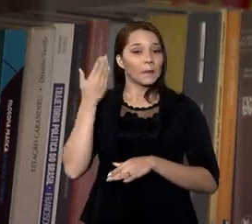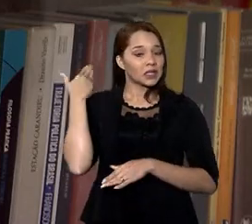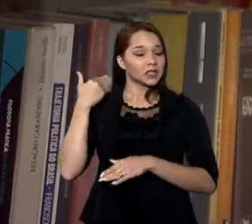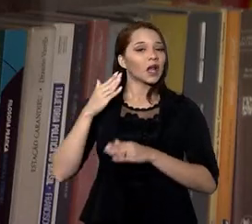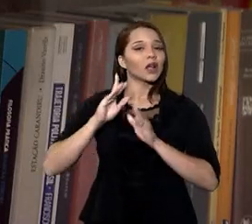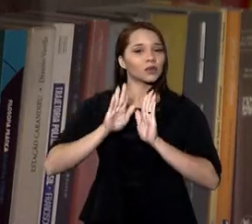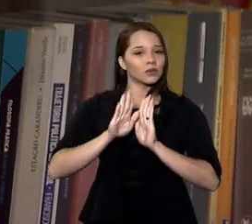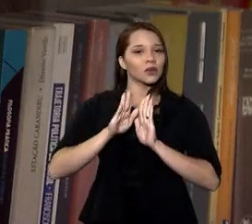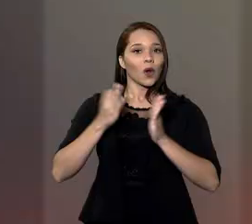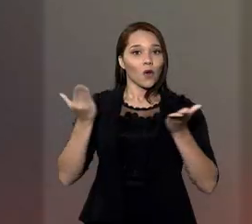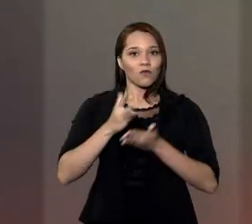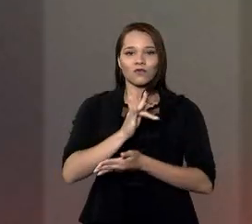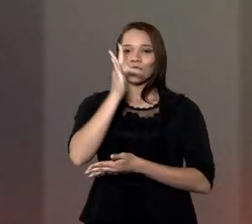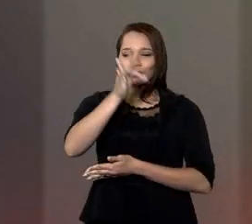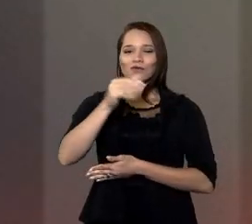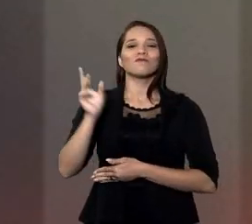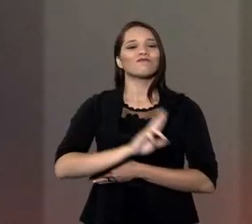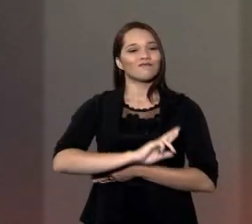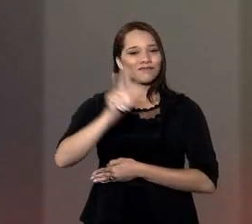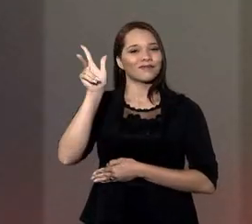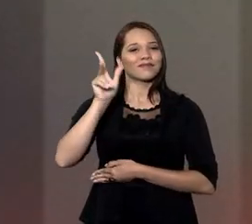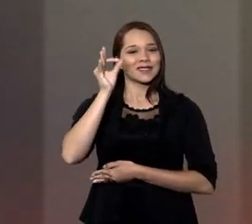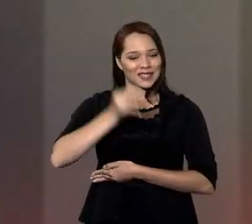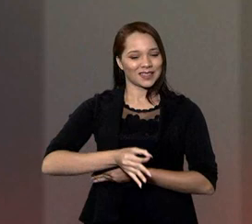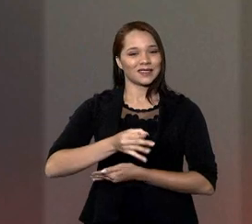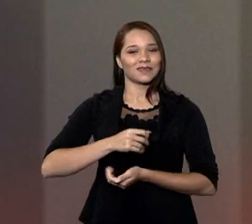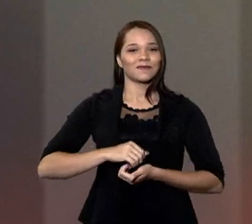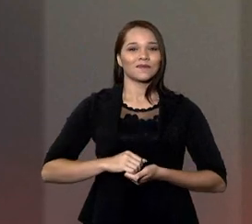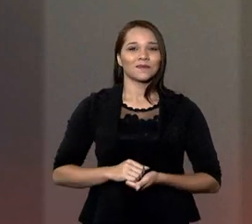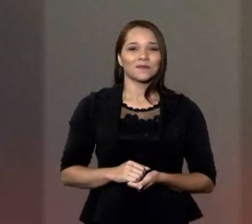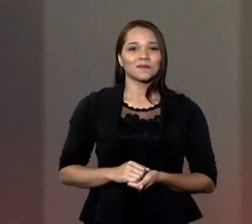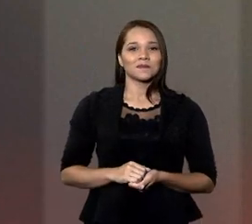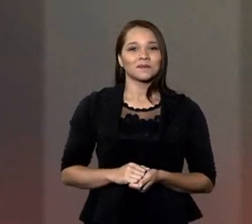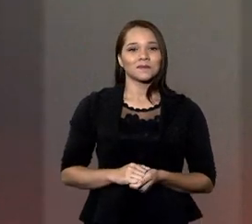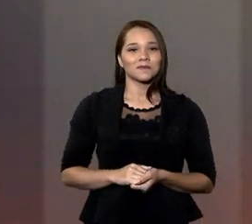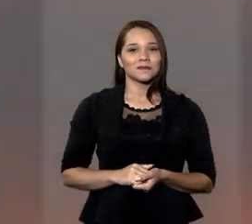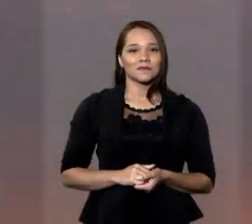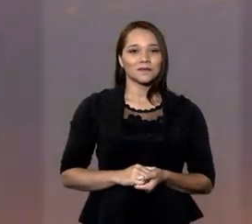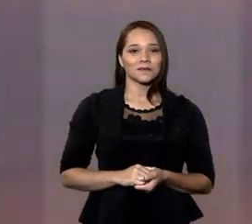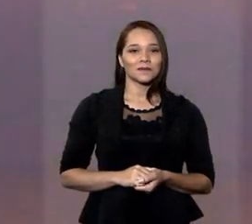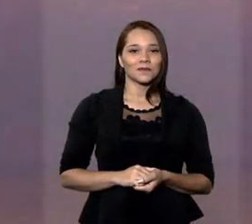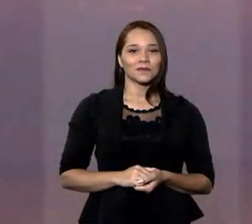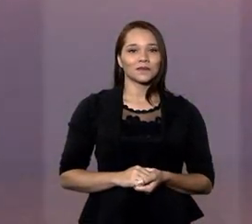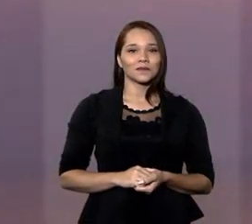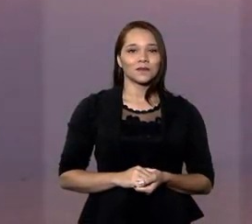vai ser outro com certeza é e